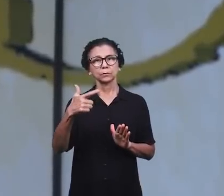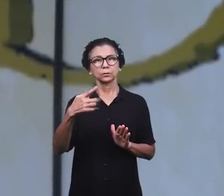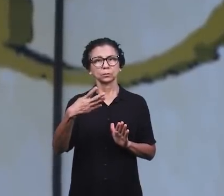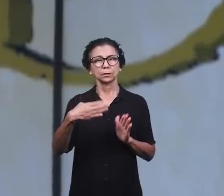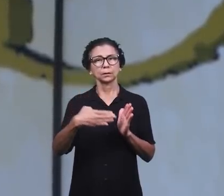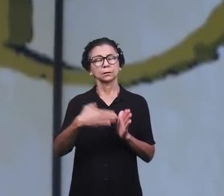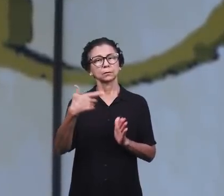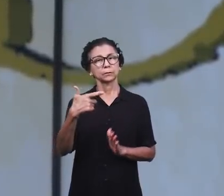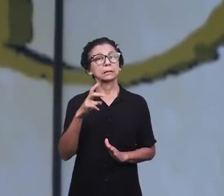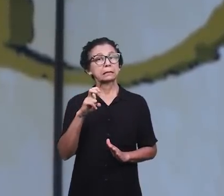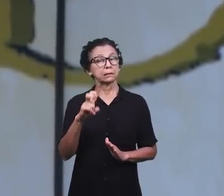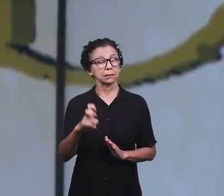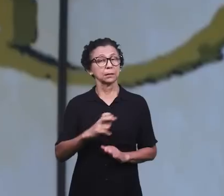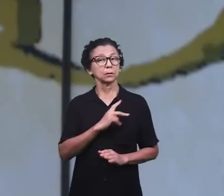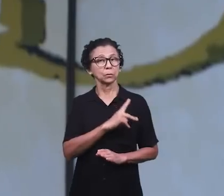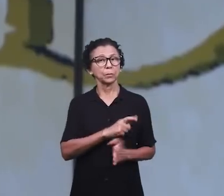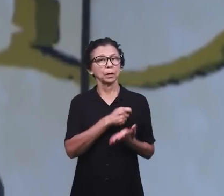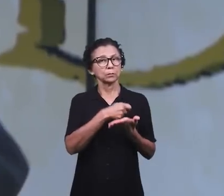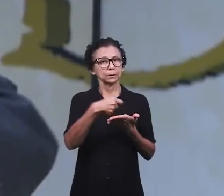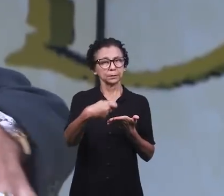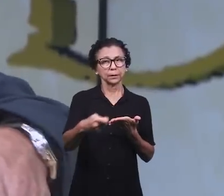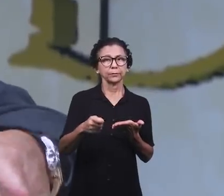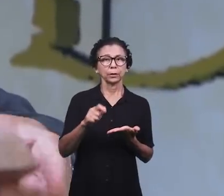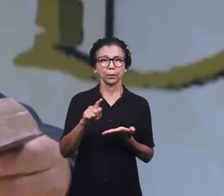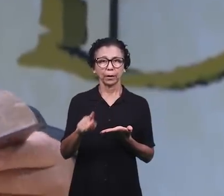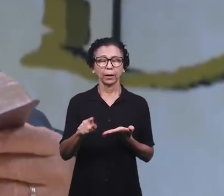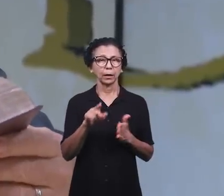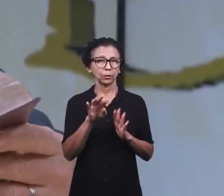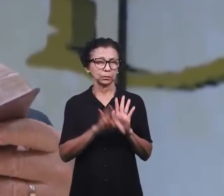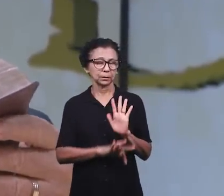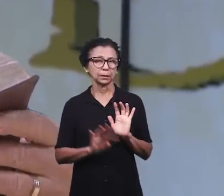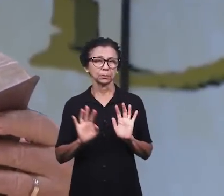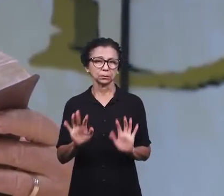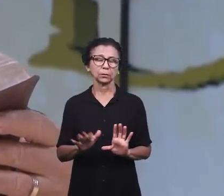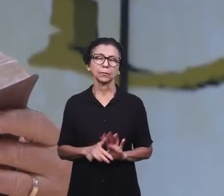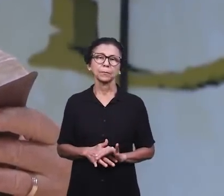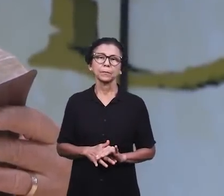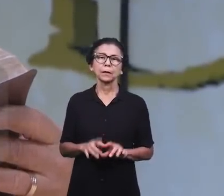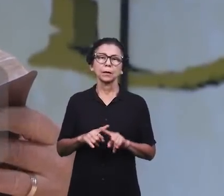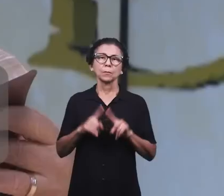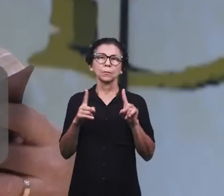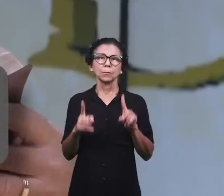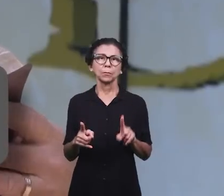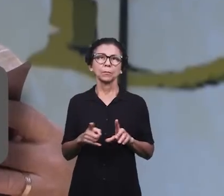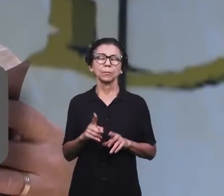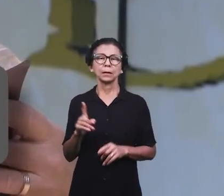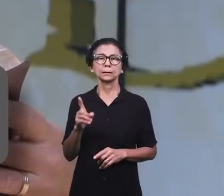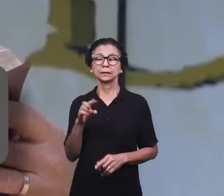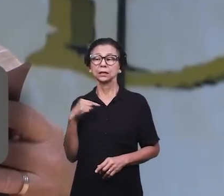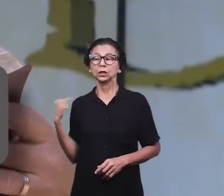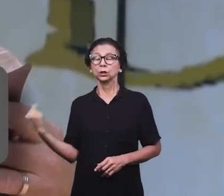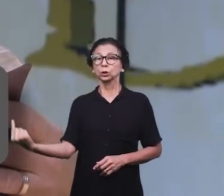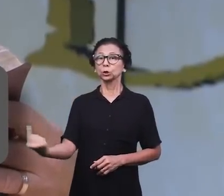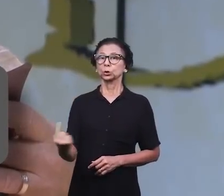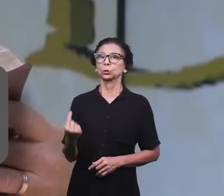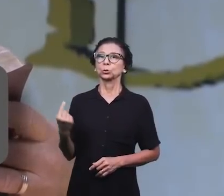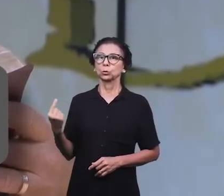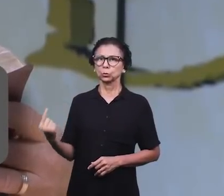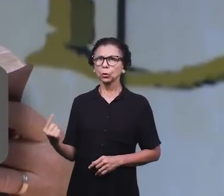e 25, o apóstolo Paulo escreveu assim no texto, ele disse assim: mas se todos profetizarem,